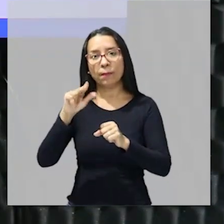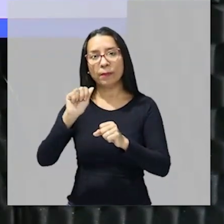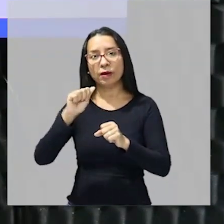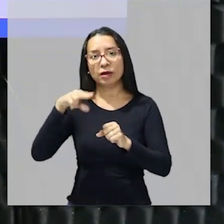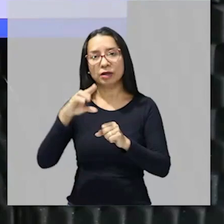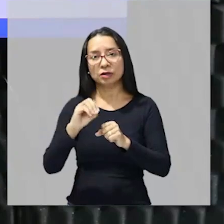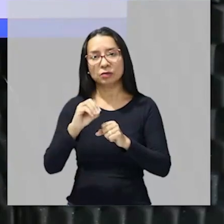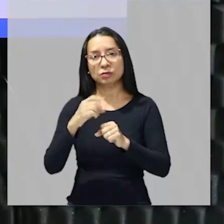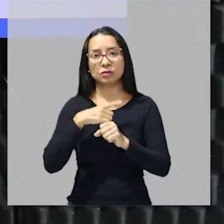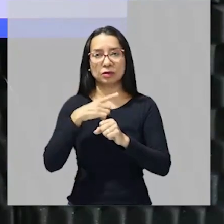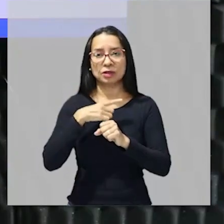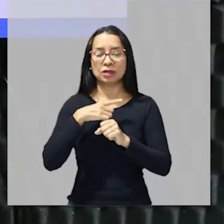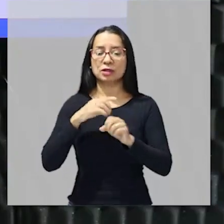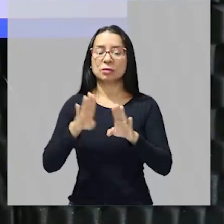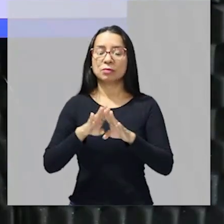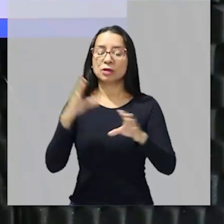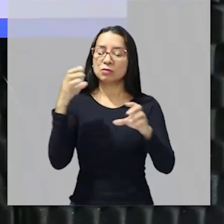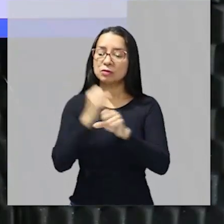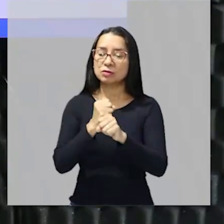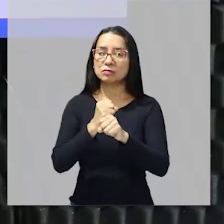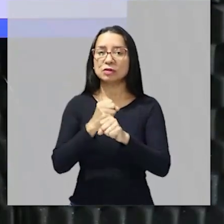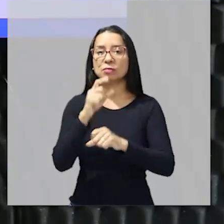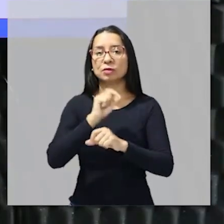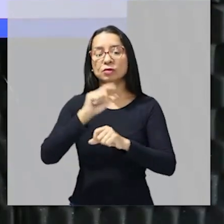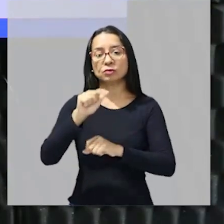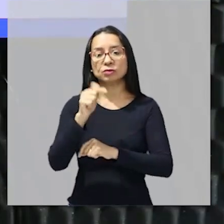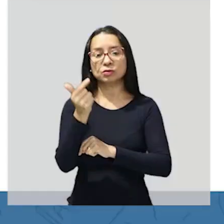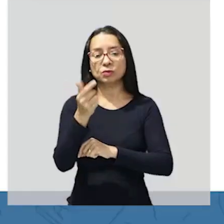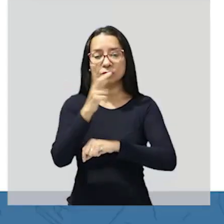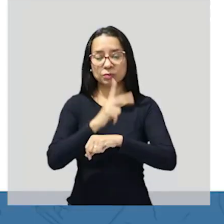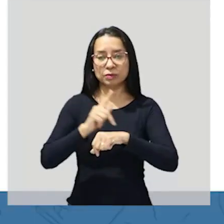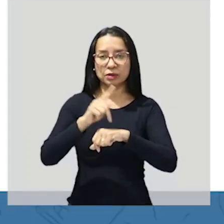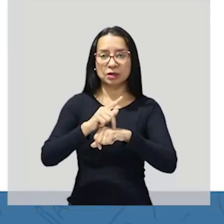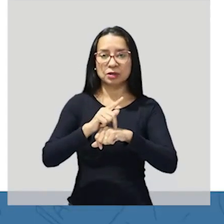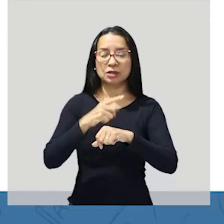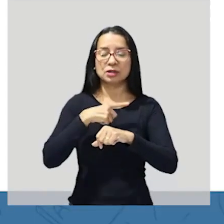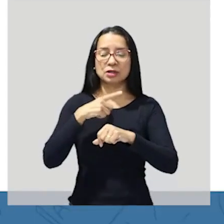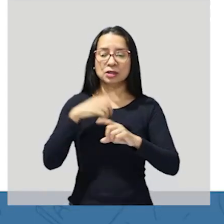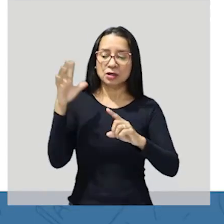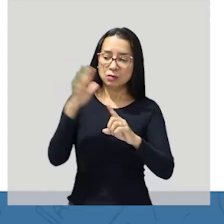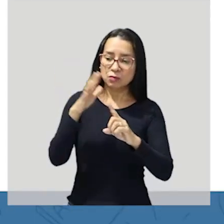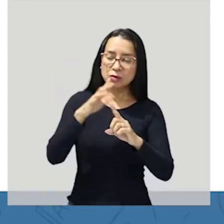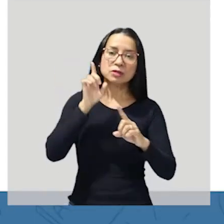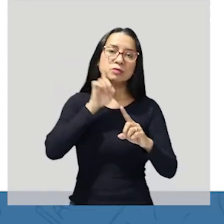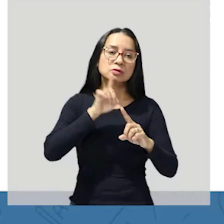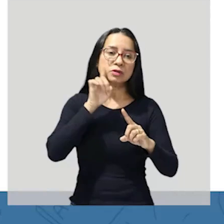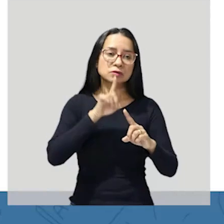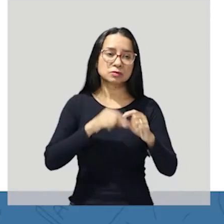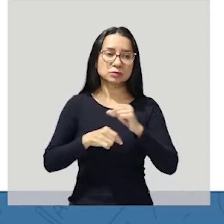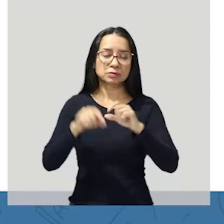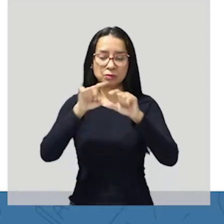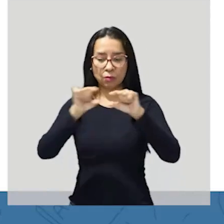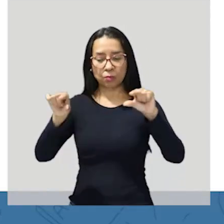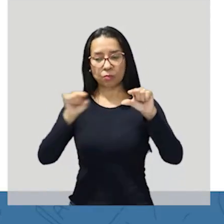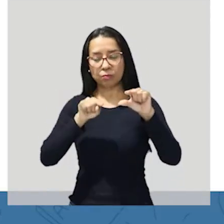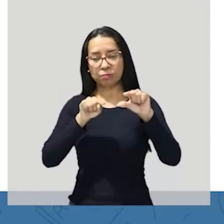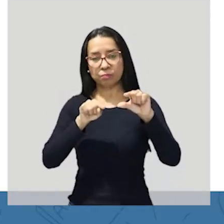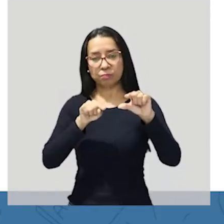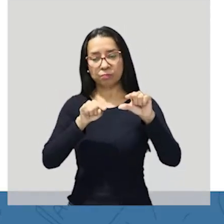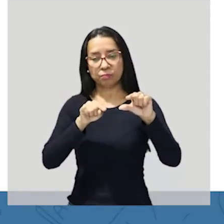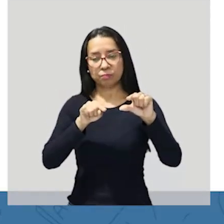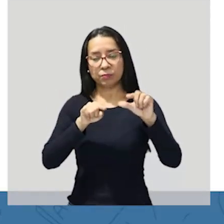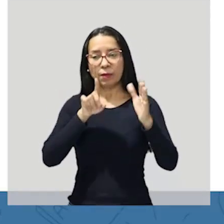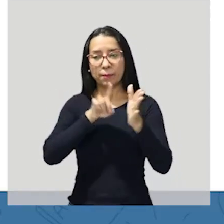também endividamento de outros países que ficaram sob a influência dos Estados Unidos. O texto, olha o comando, o texto indica